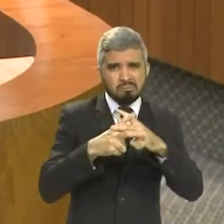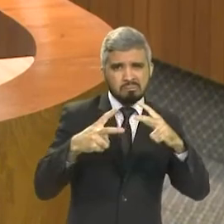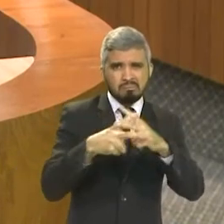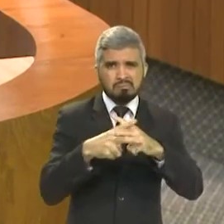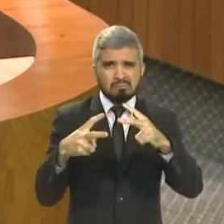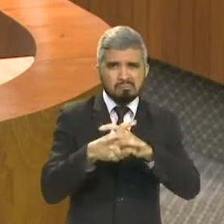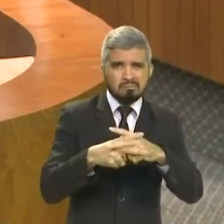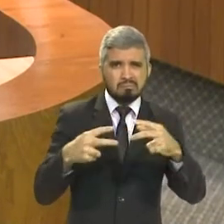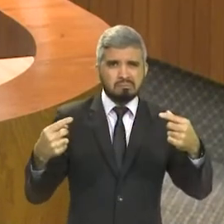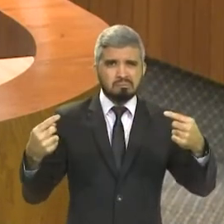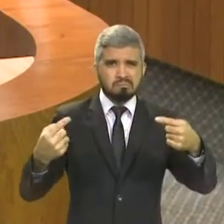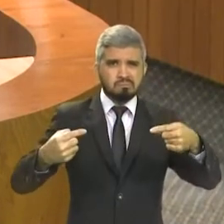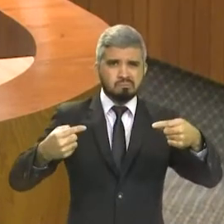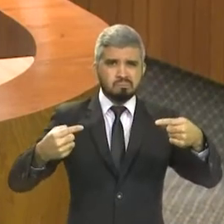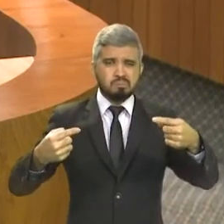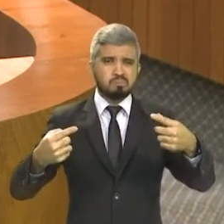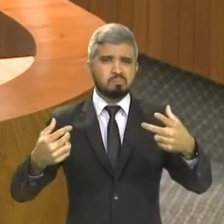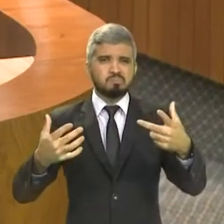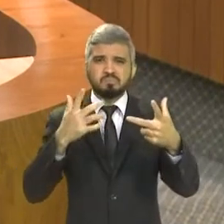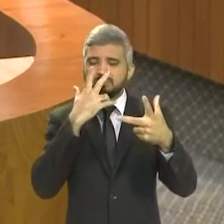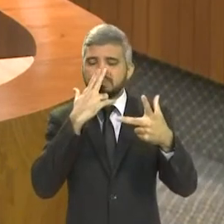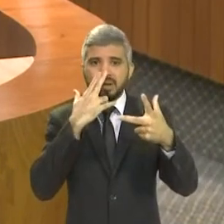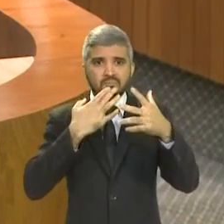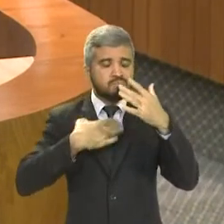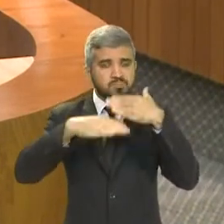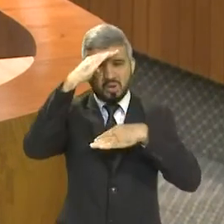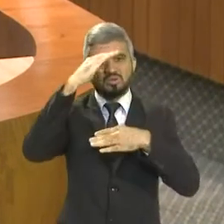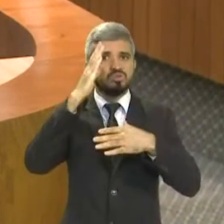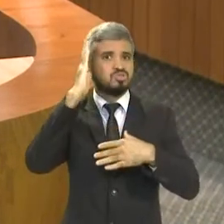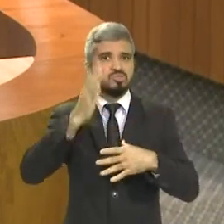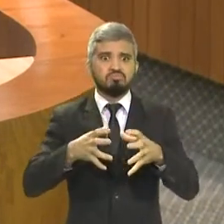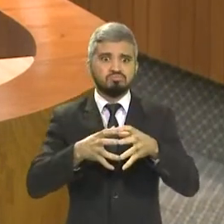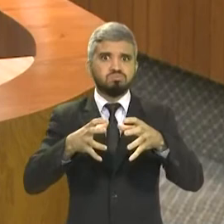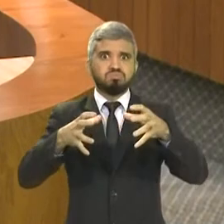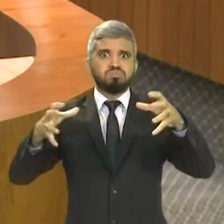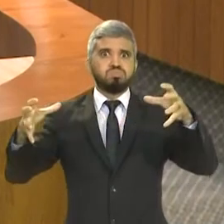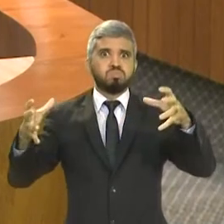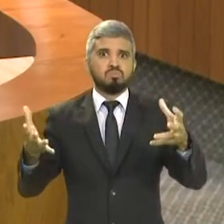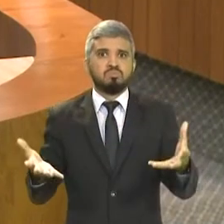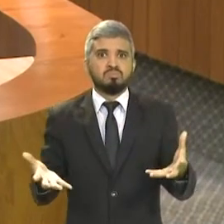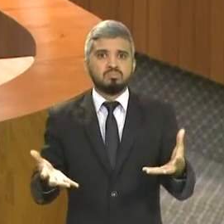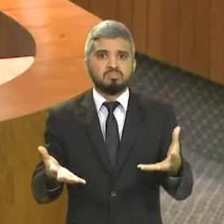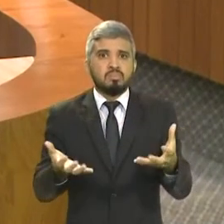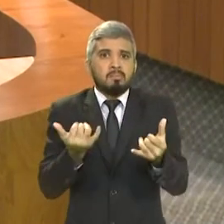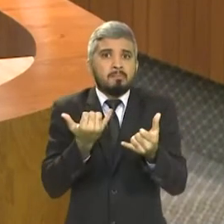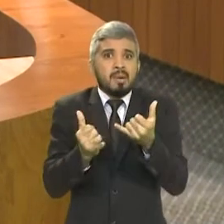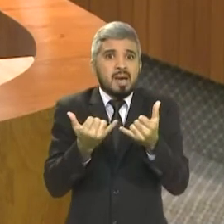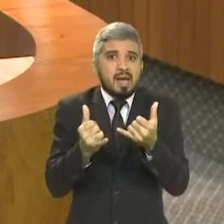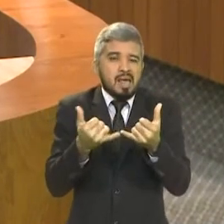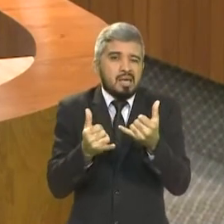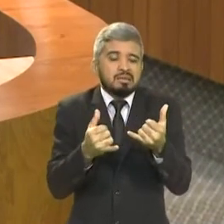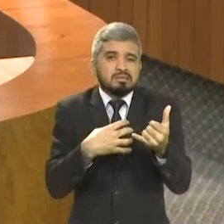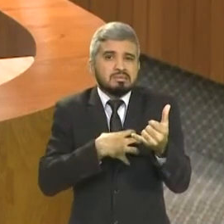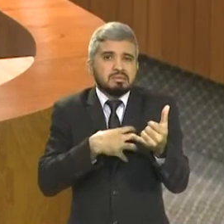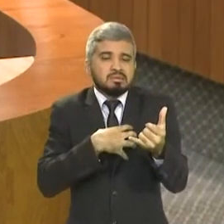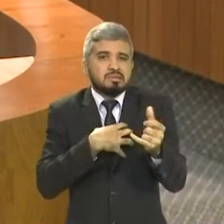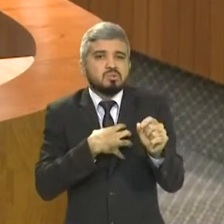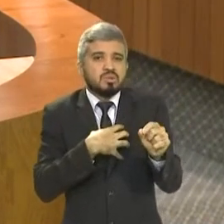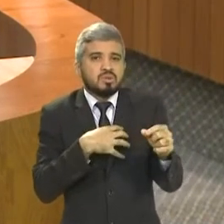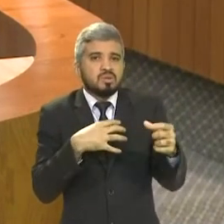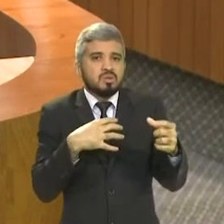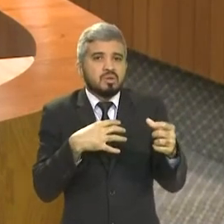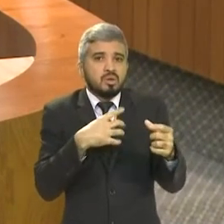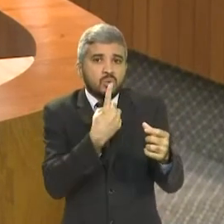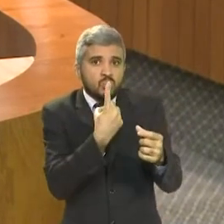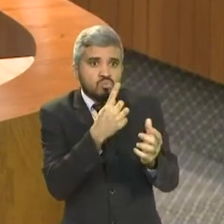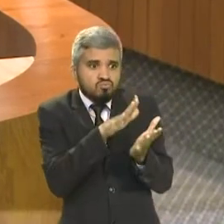os níveis muito altos. É como se tivesse um hoje amarrado, um morrendo hoje e outro amarrado para amanhã. E isso, deputado Hélio Soares, a gente